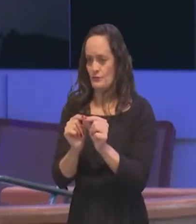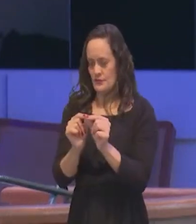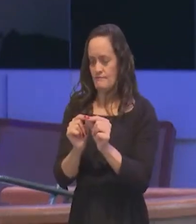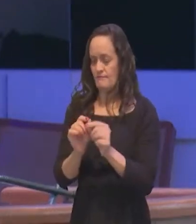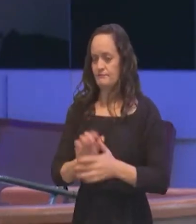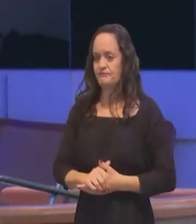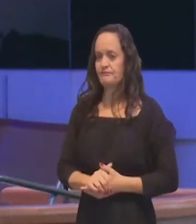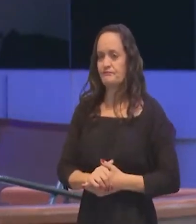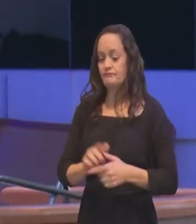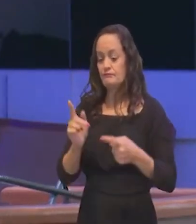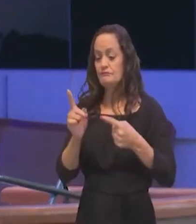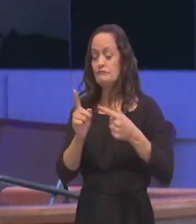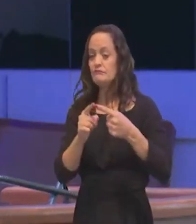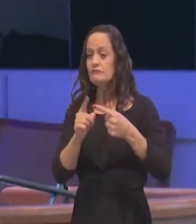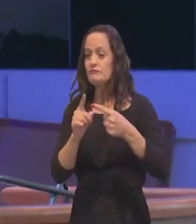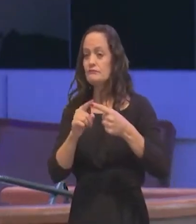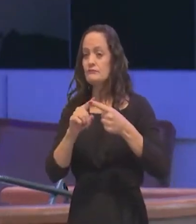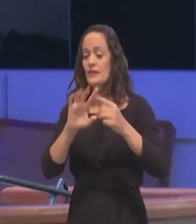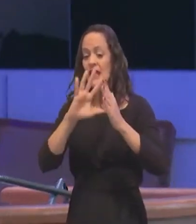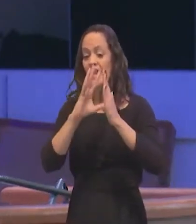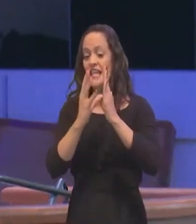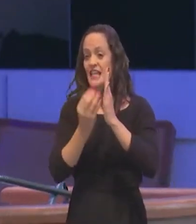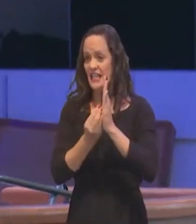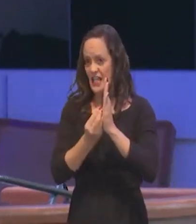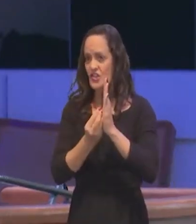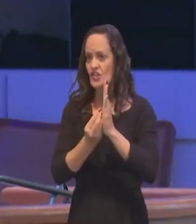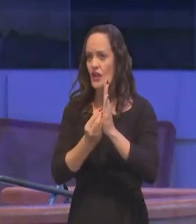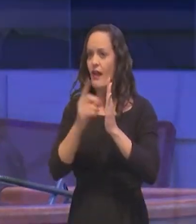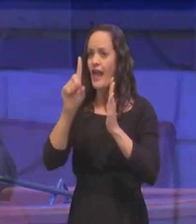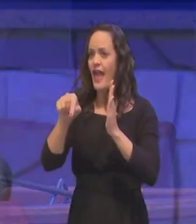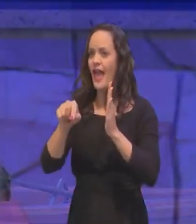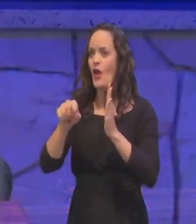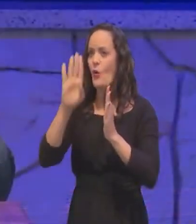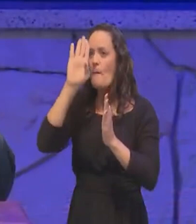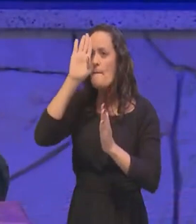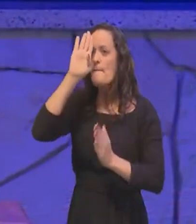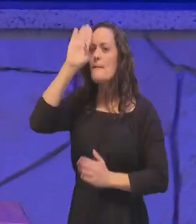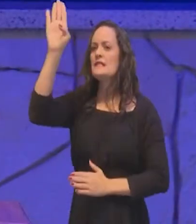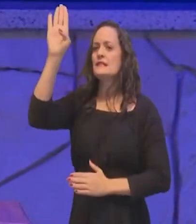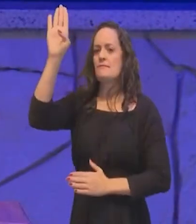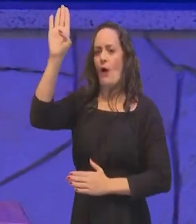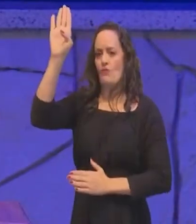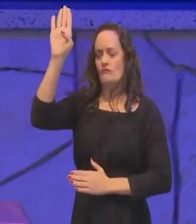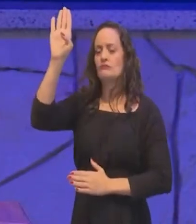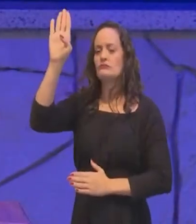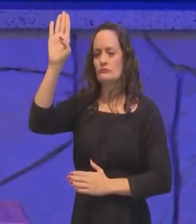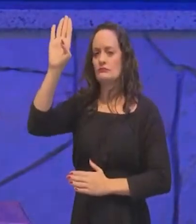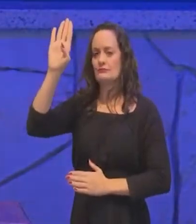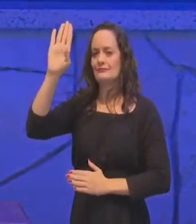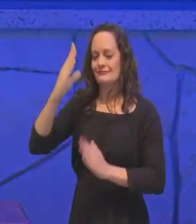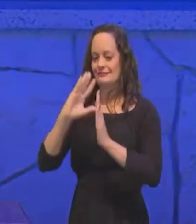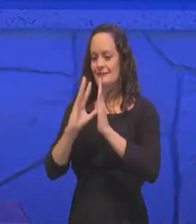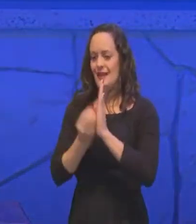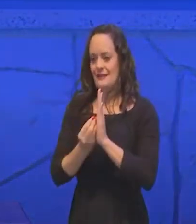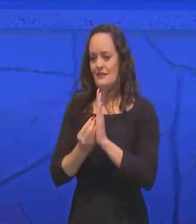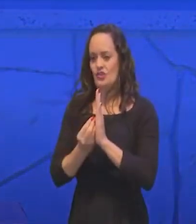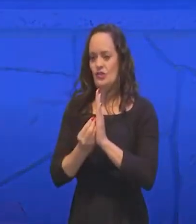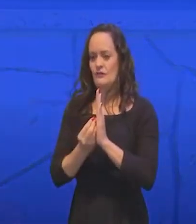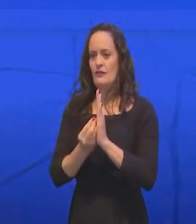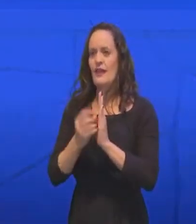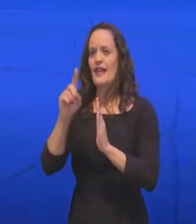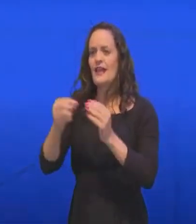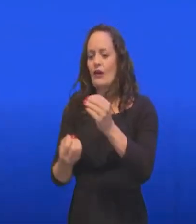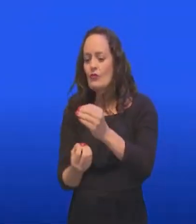primeiro lugar, a Igreja de Cristo tem o seu fundador e ele mesmo é o próprio fundador desta igreja. Ele